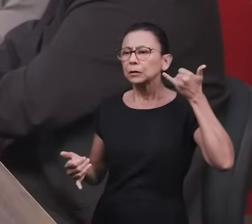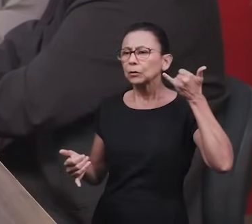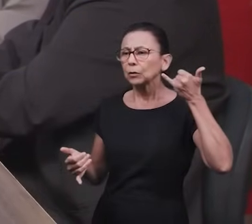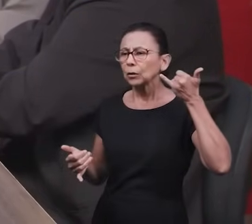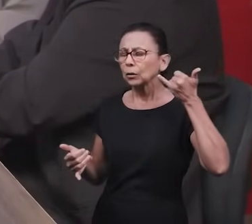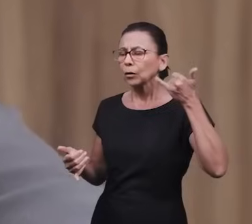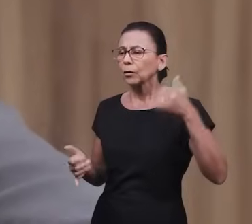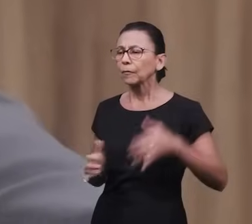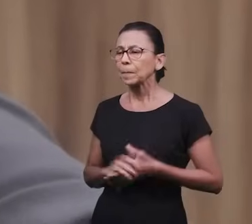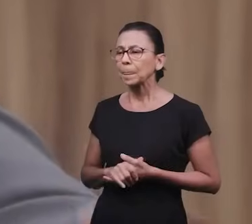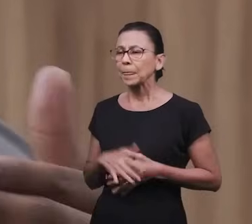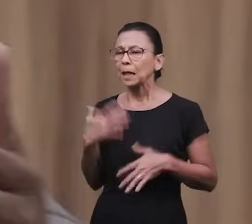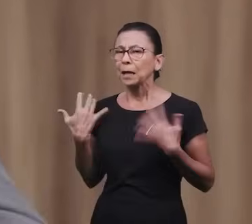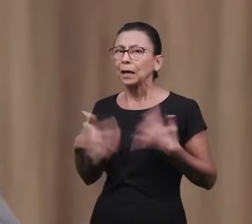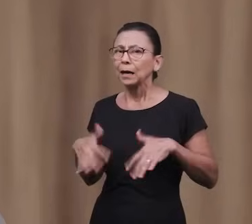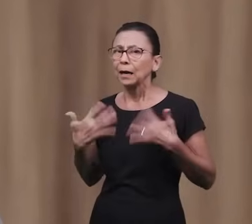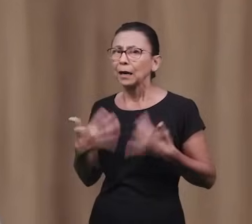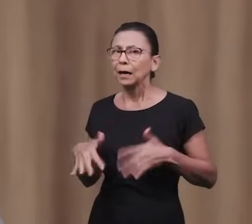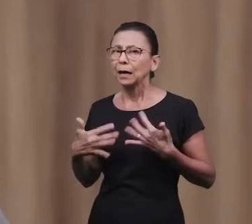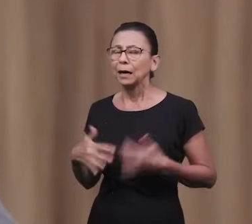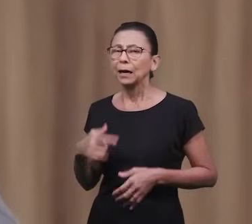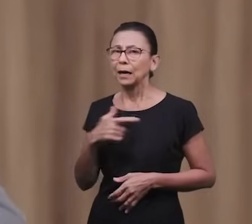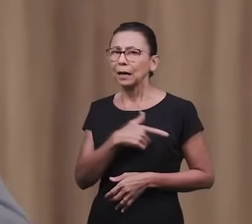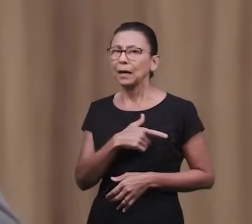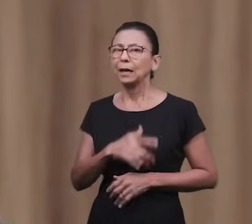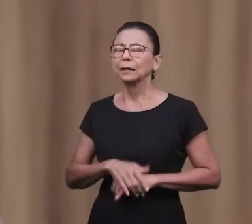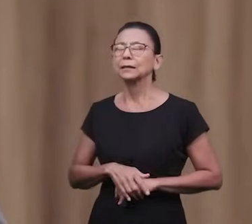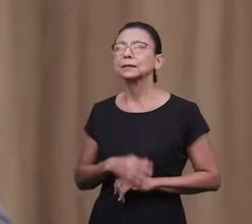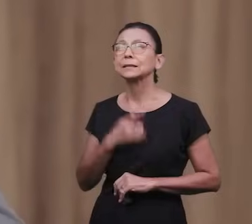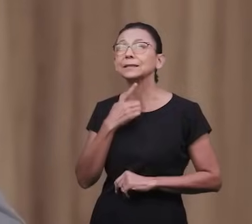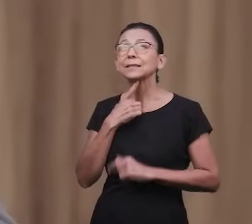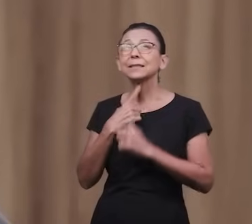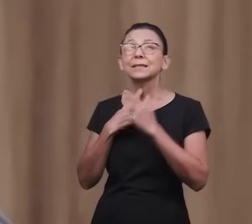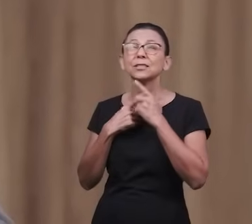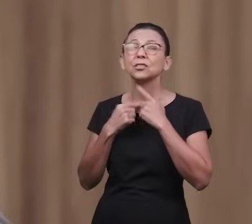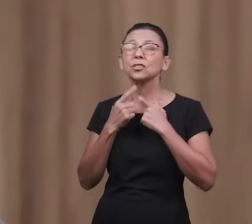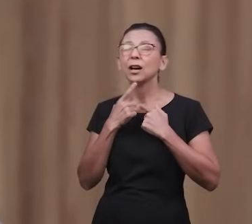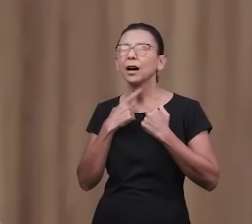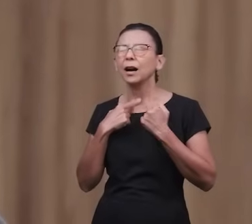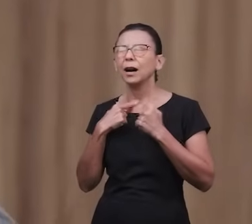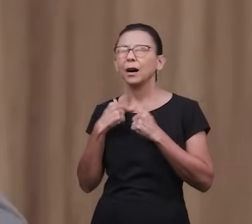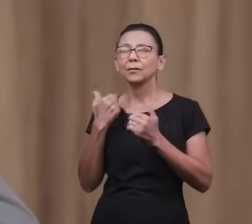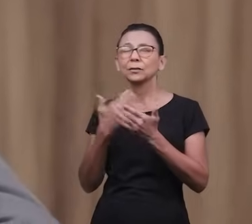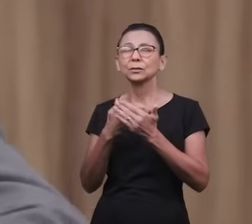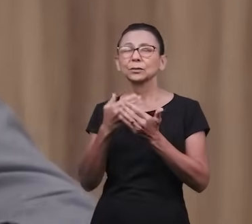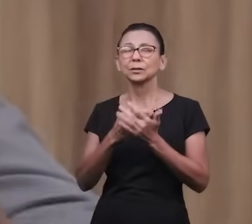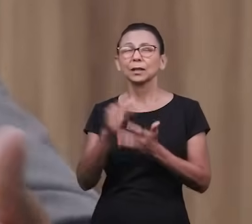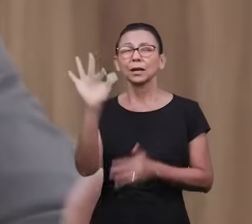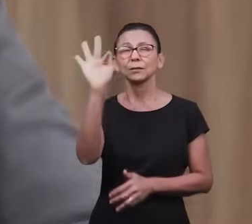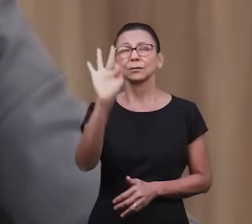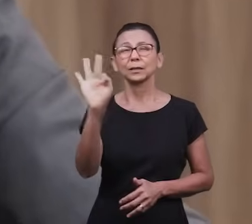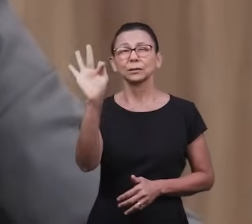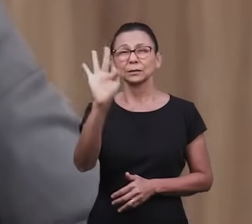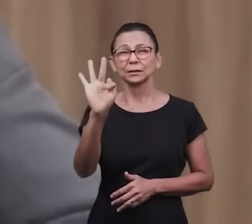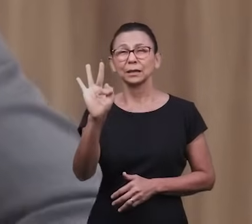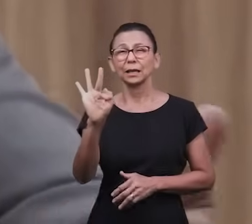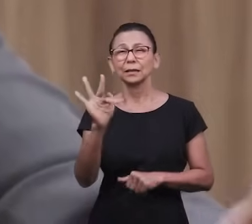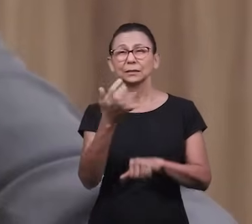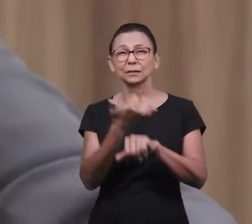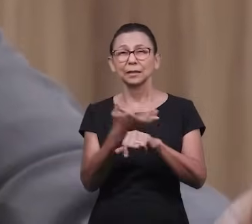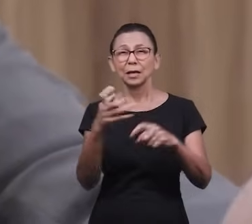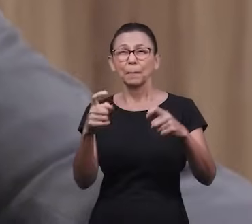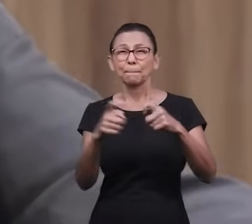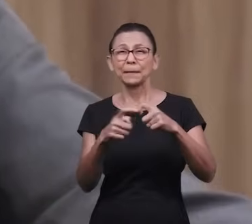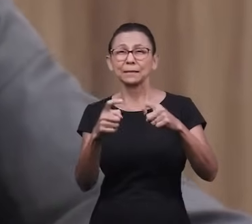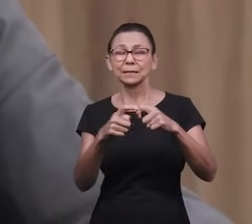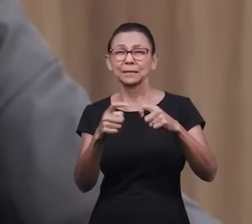desesperada, porque ela tinha um sonho de fazer faculdade, né, de entrar, e a faculdade que ela